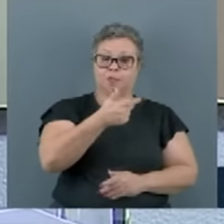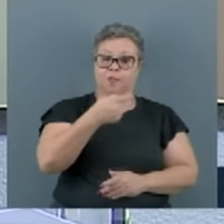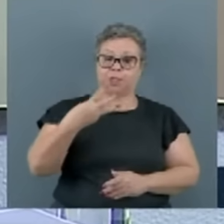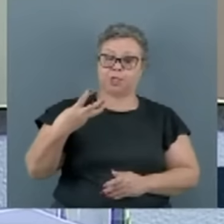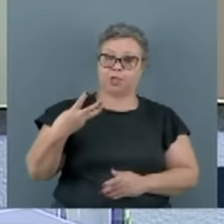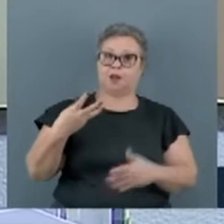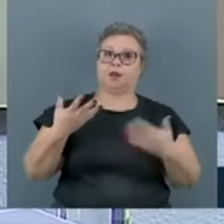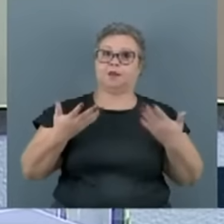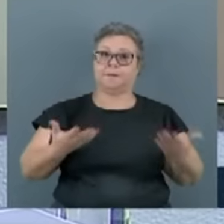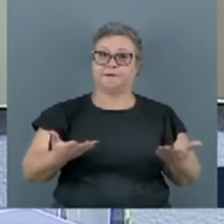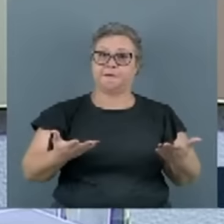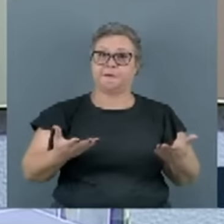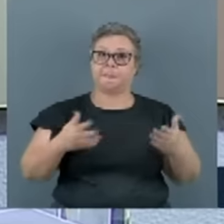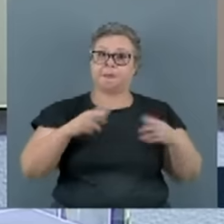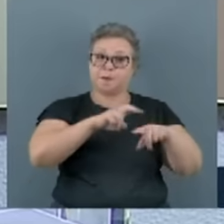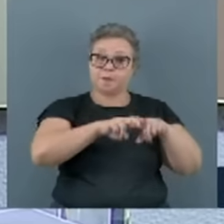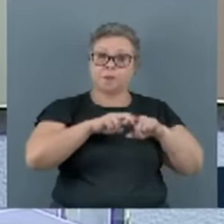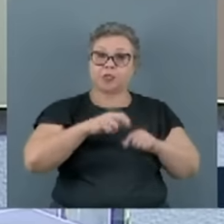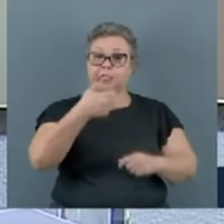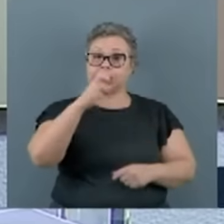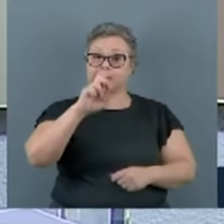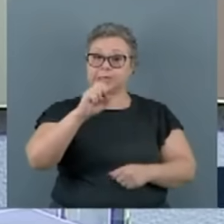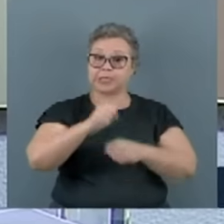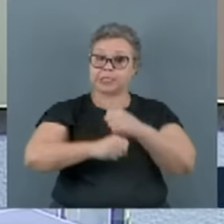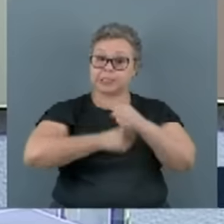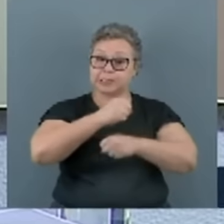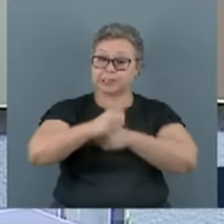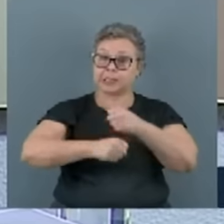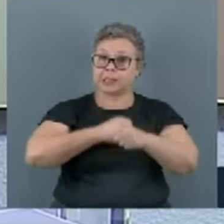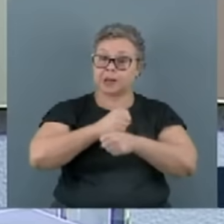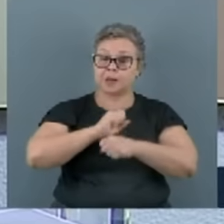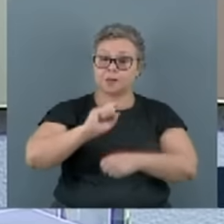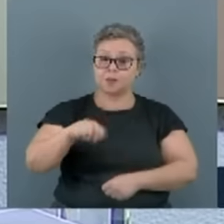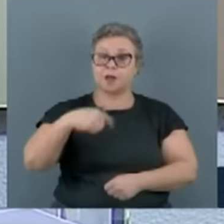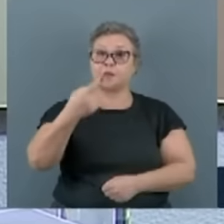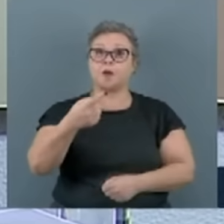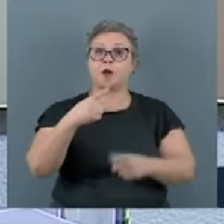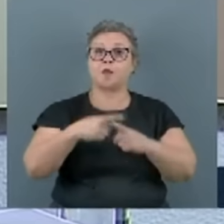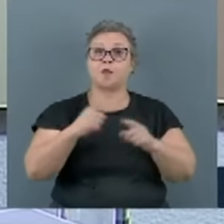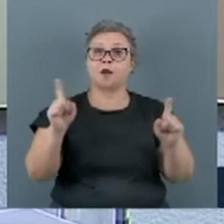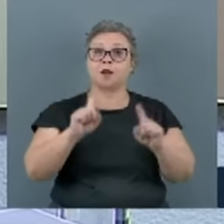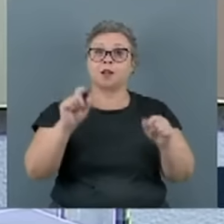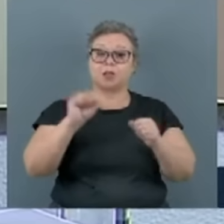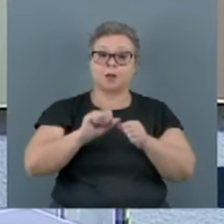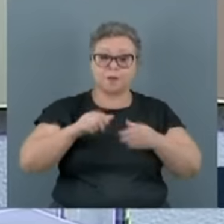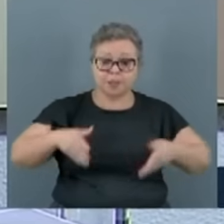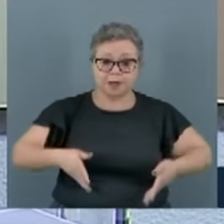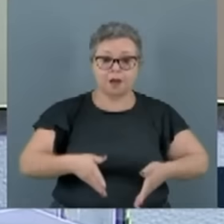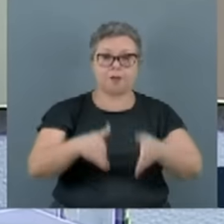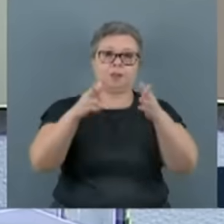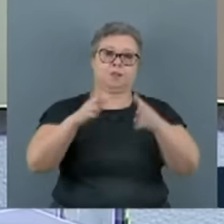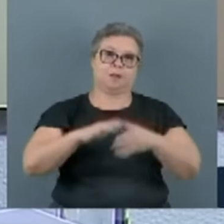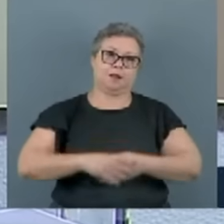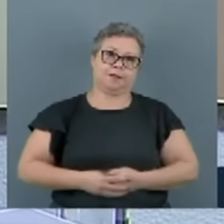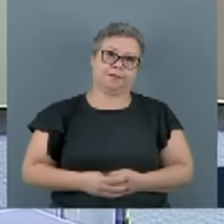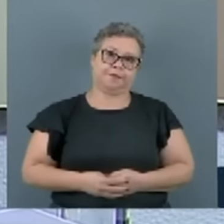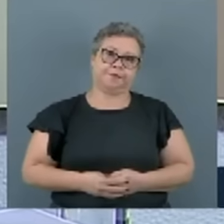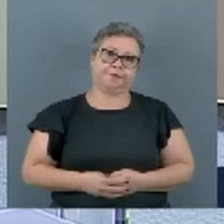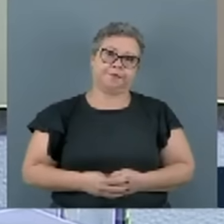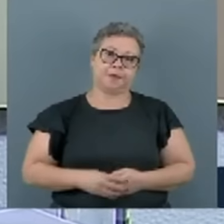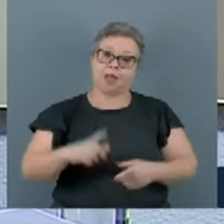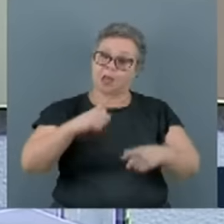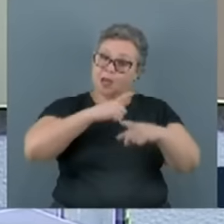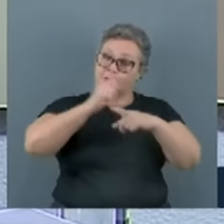2023, portanto, 15 anos depois. Por que não fizeram a estrada? Eu